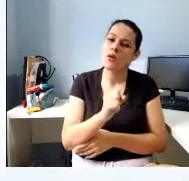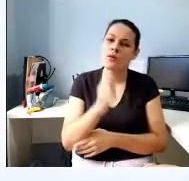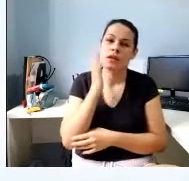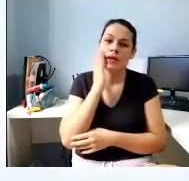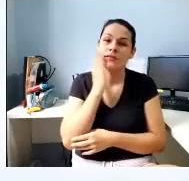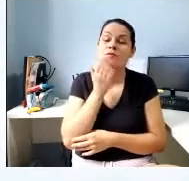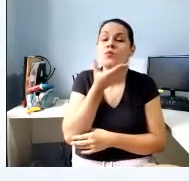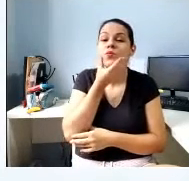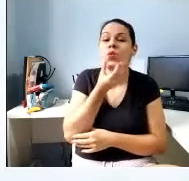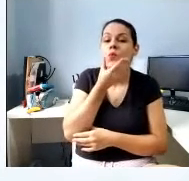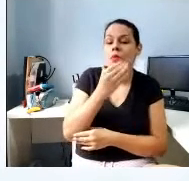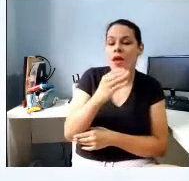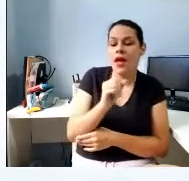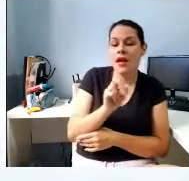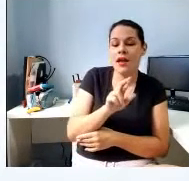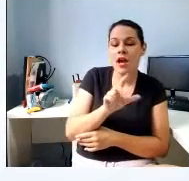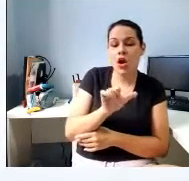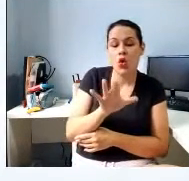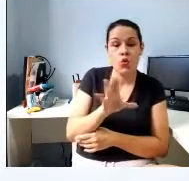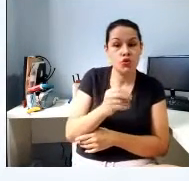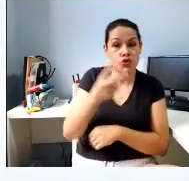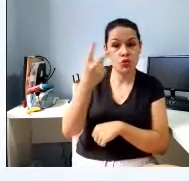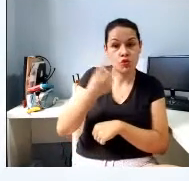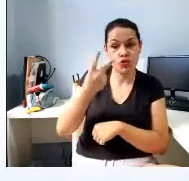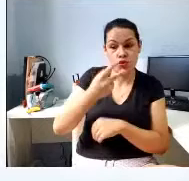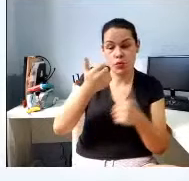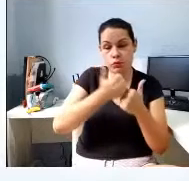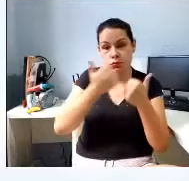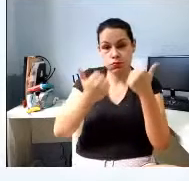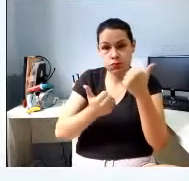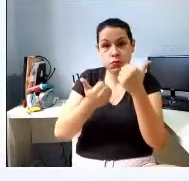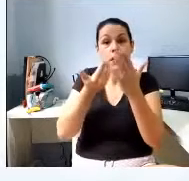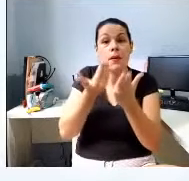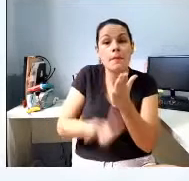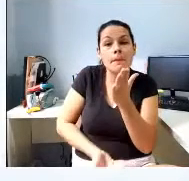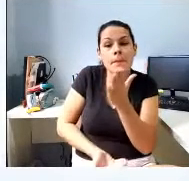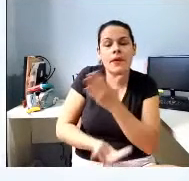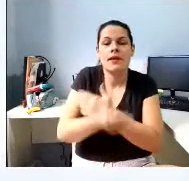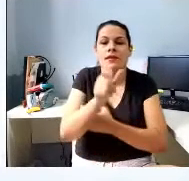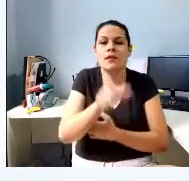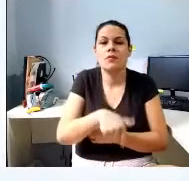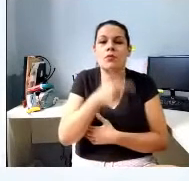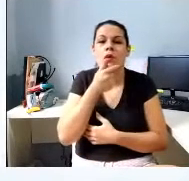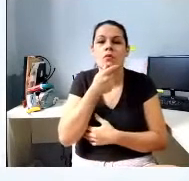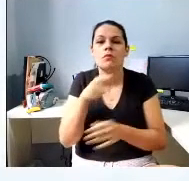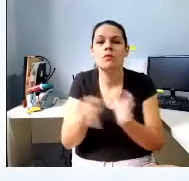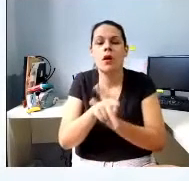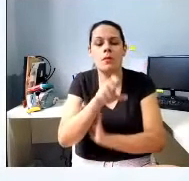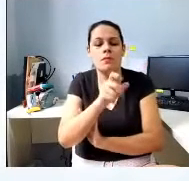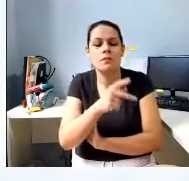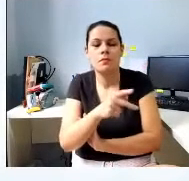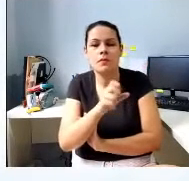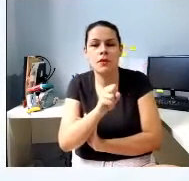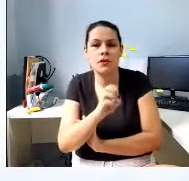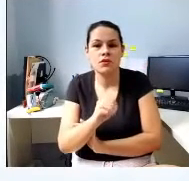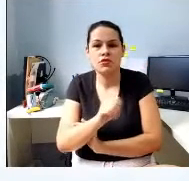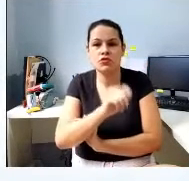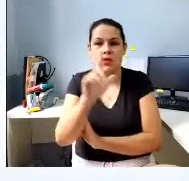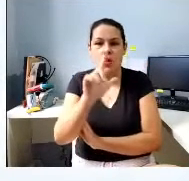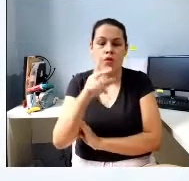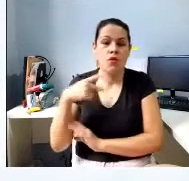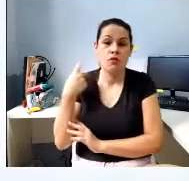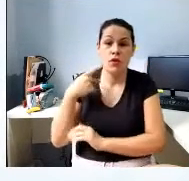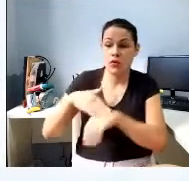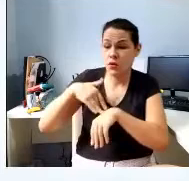ficou em segundo lugar no Rio de Janeiro. Perdeu para um candidato do PSOL. O vereador mais votado